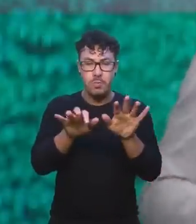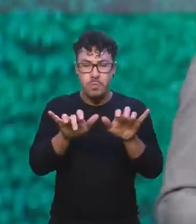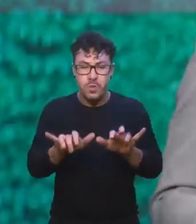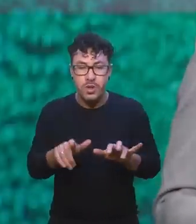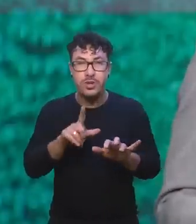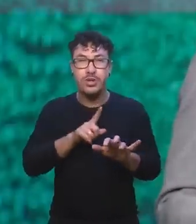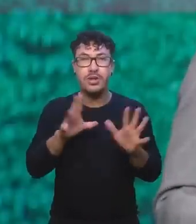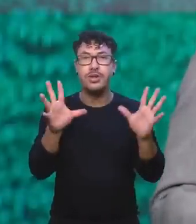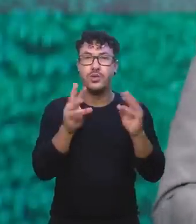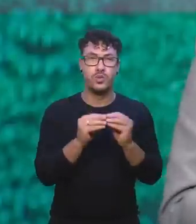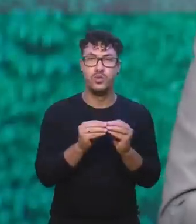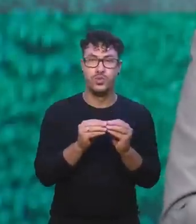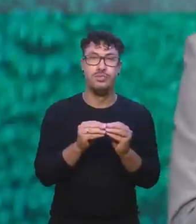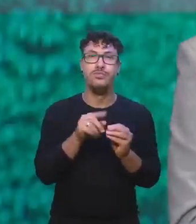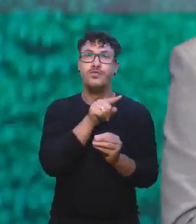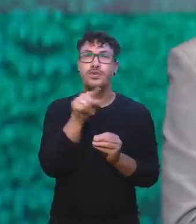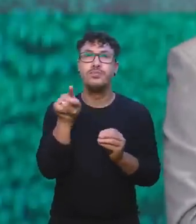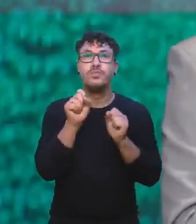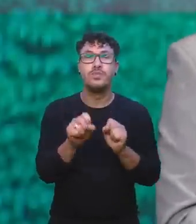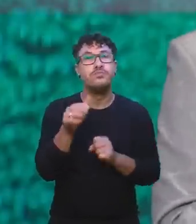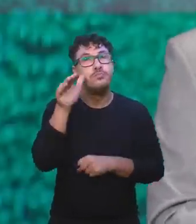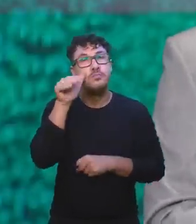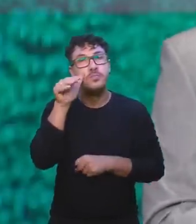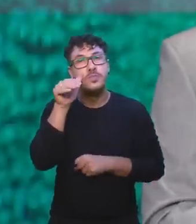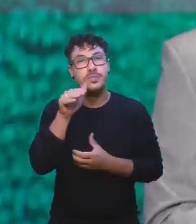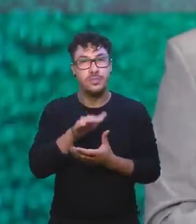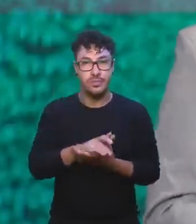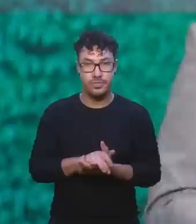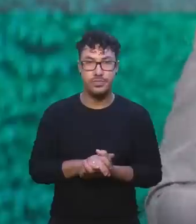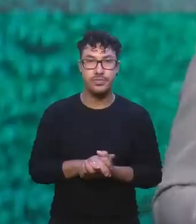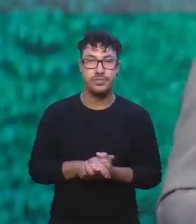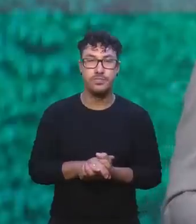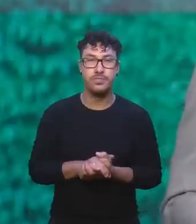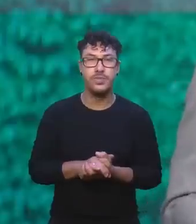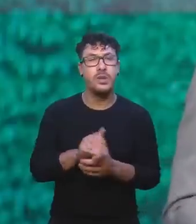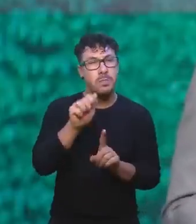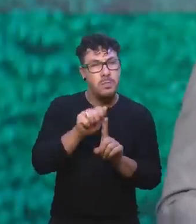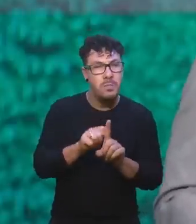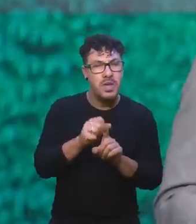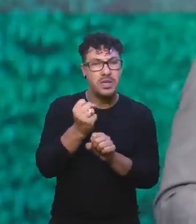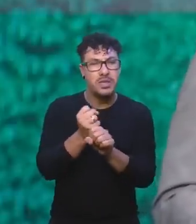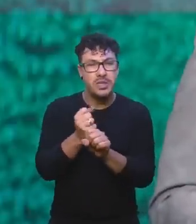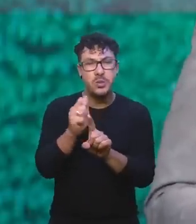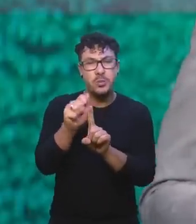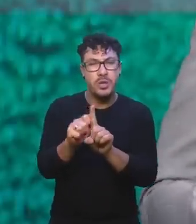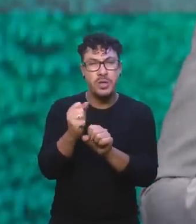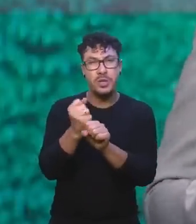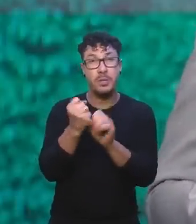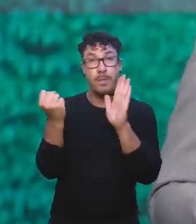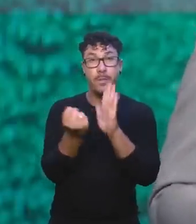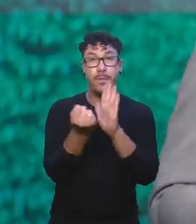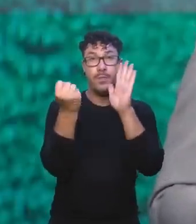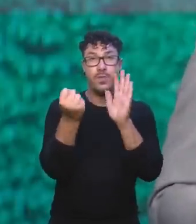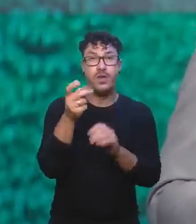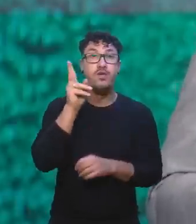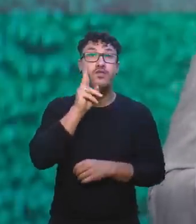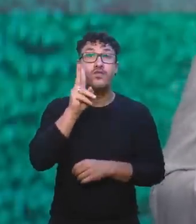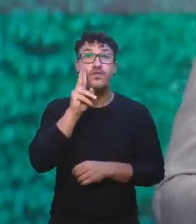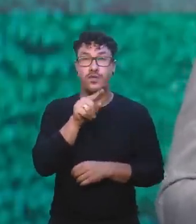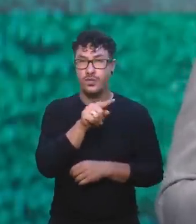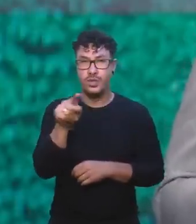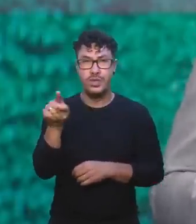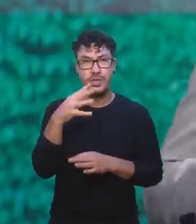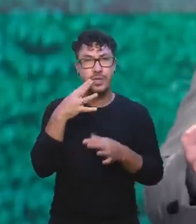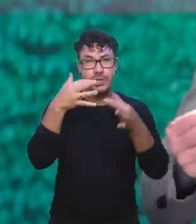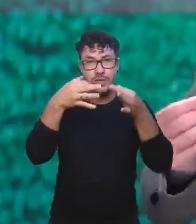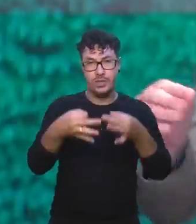uma síntese, por isso peço desculpas por insistir mês e ano, mas é para que a referência fique